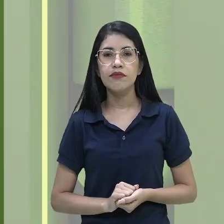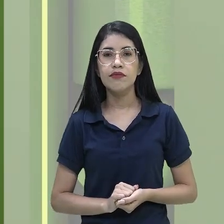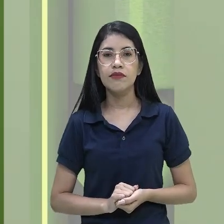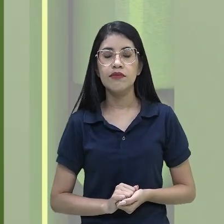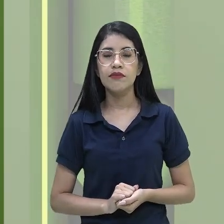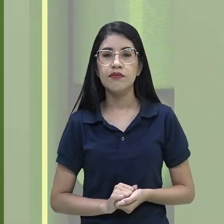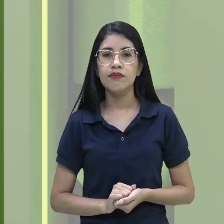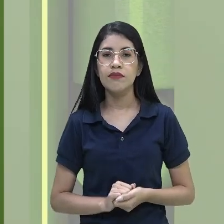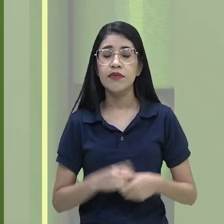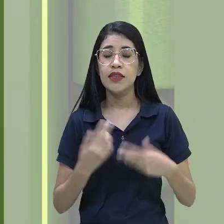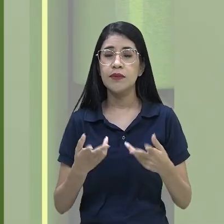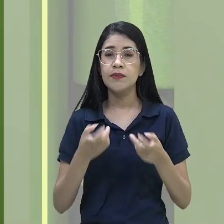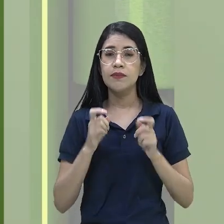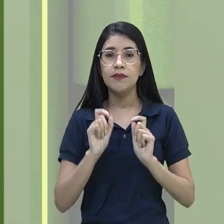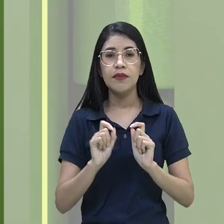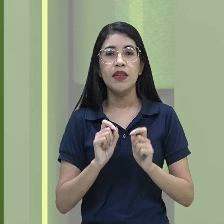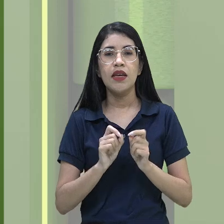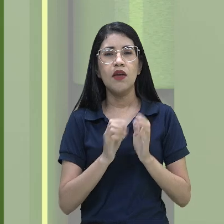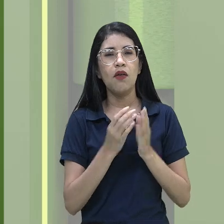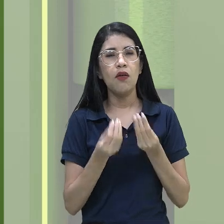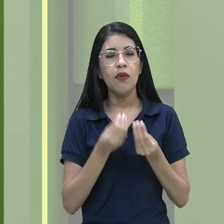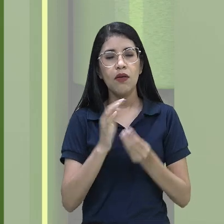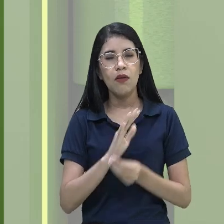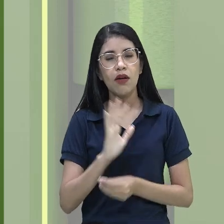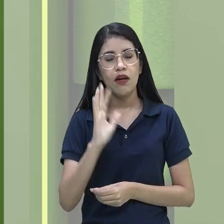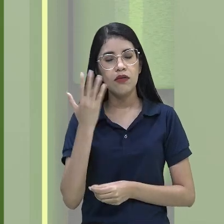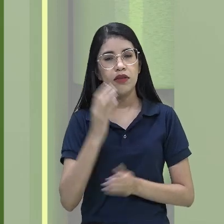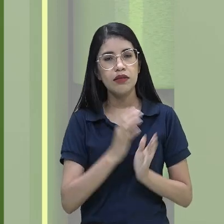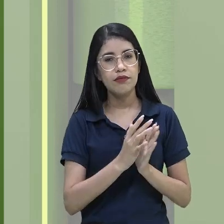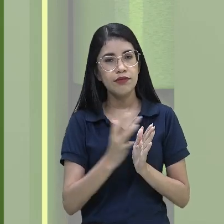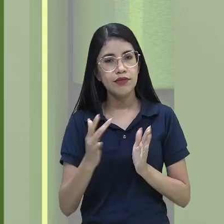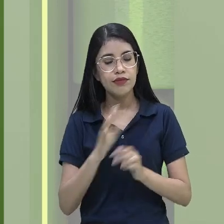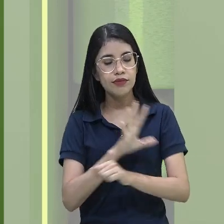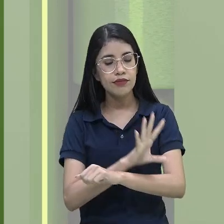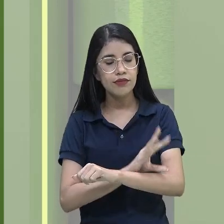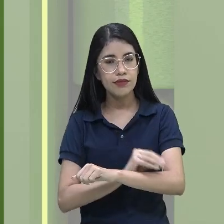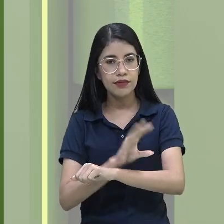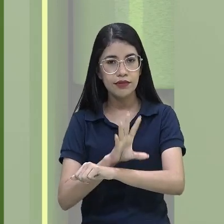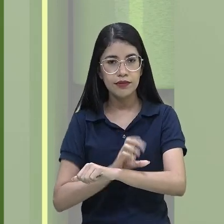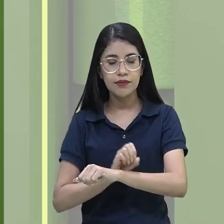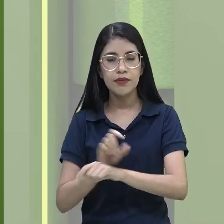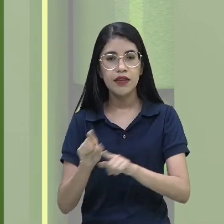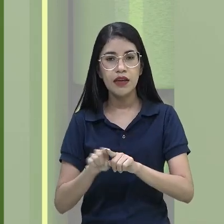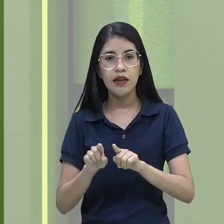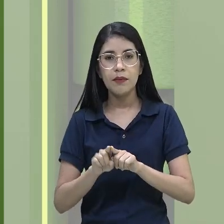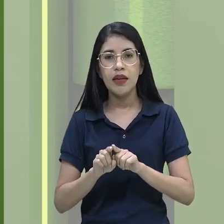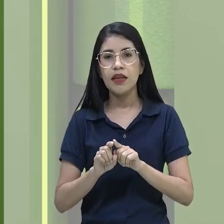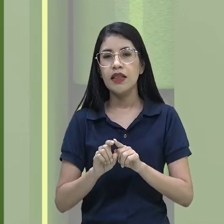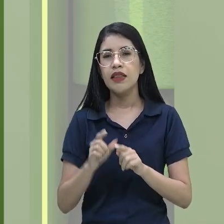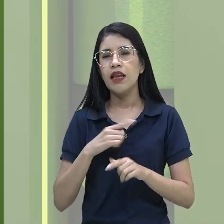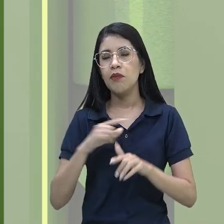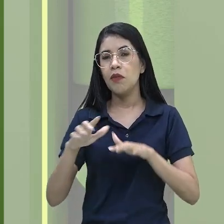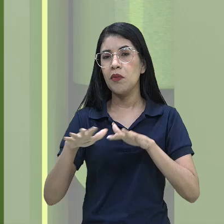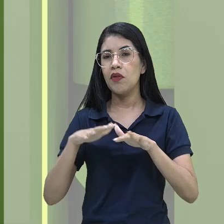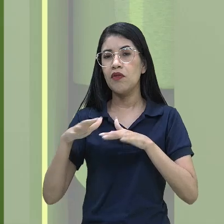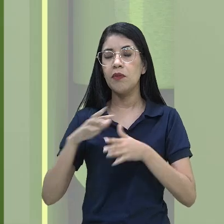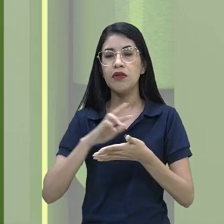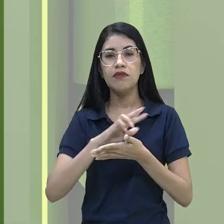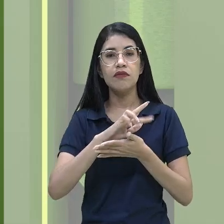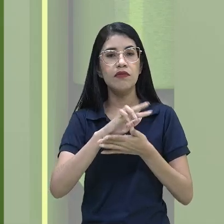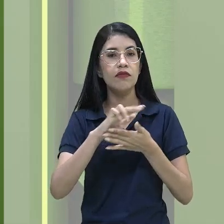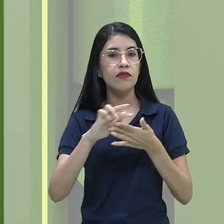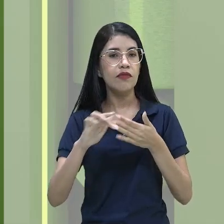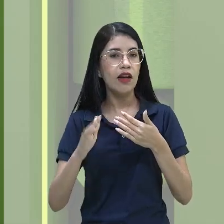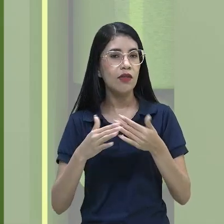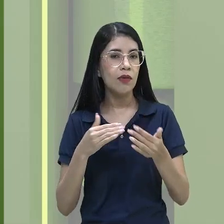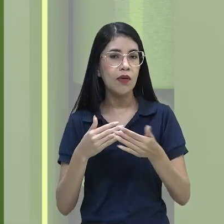Olha só, nós vimos aí todo esse processo de contração muscular em que ocorre, né, com os movimentos, enfim, qualquer